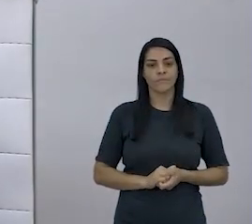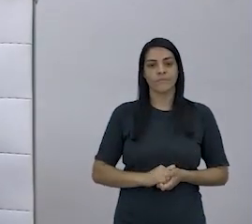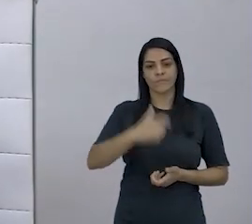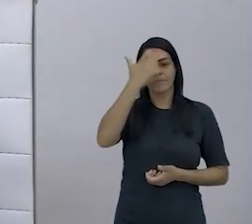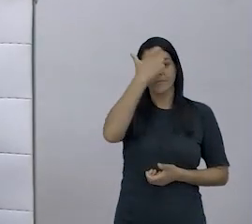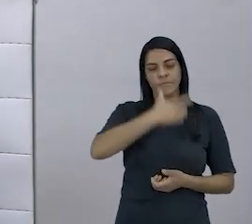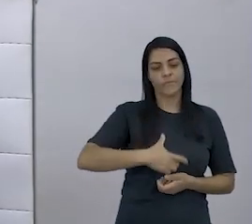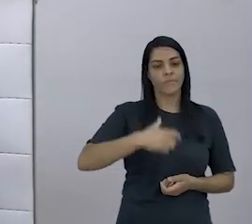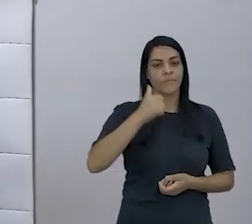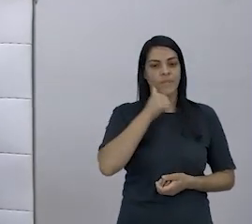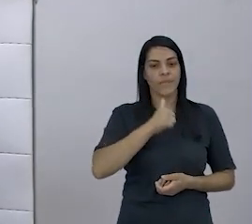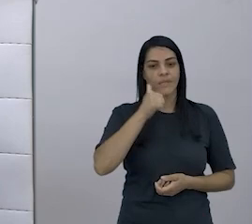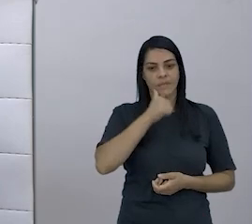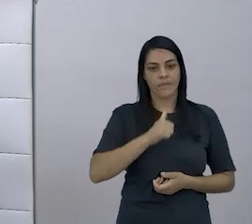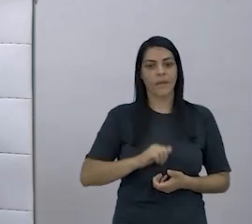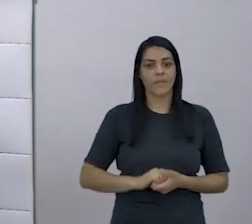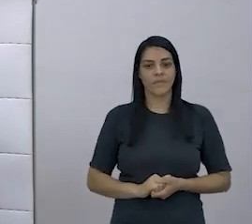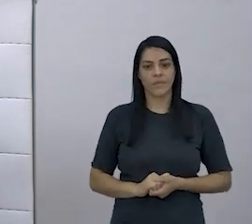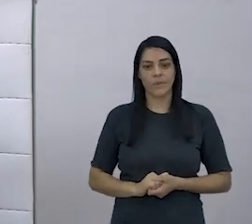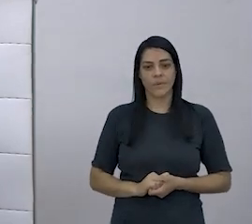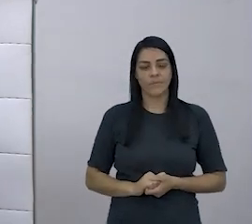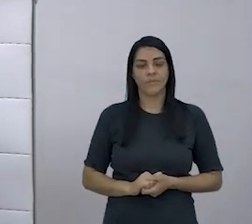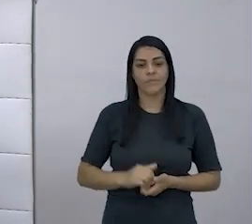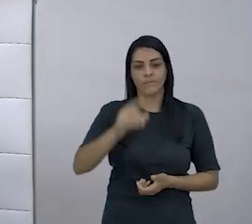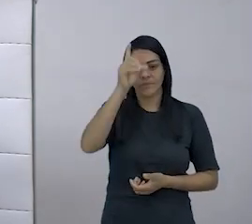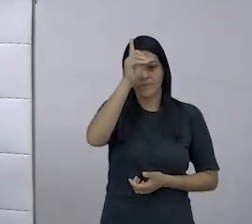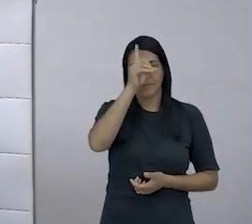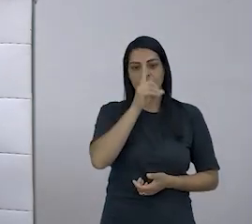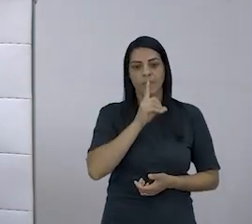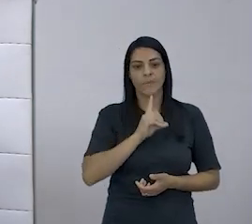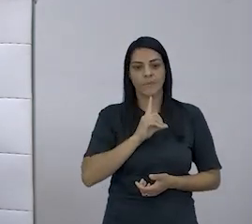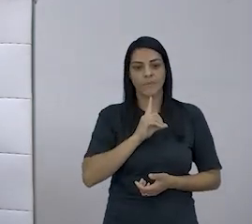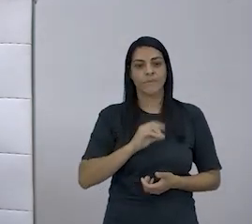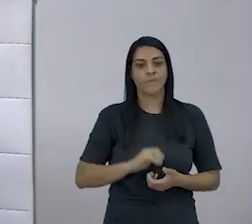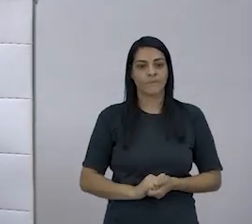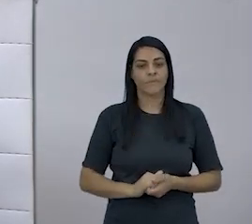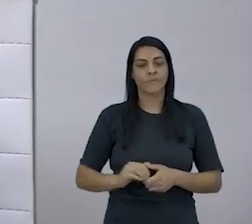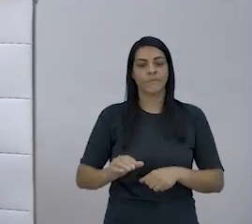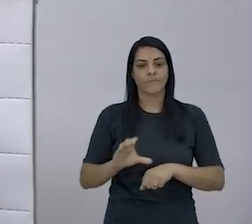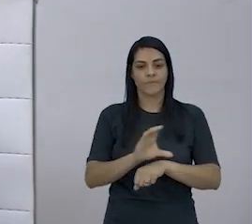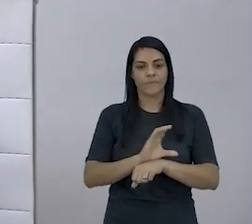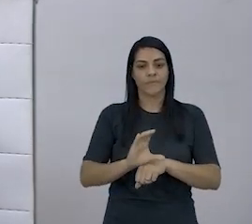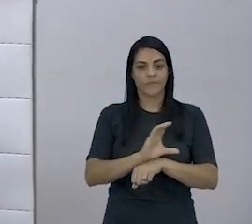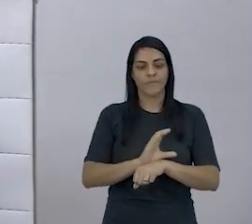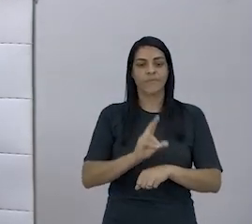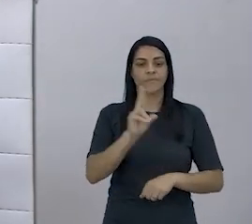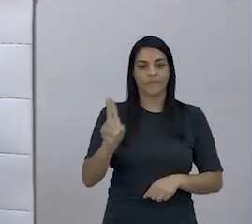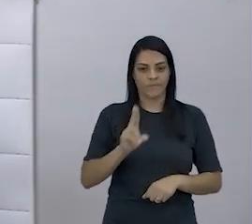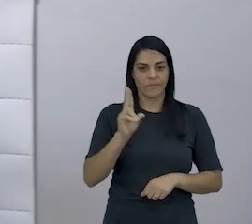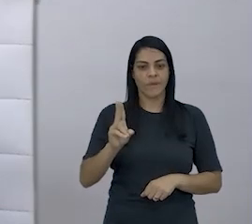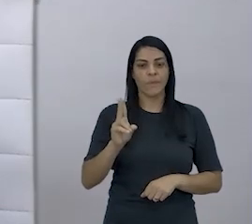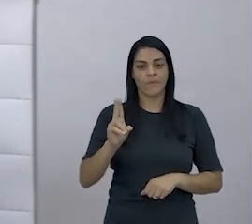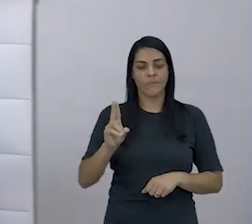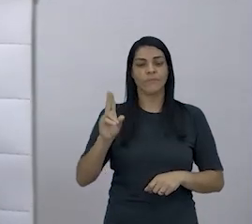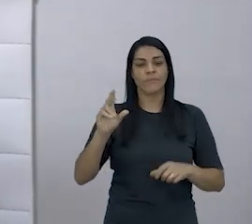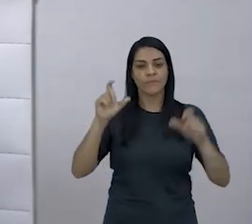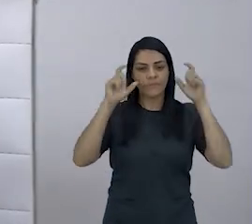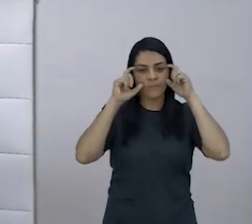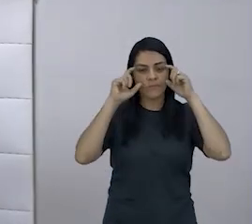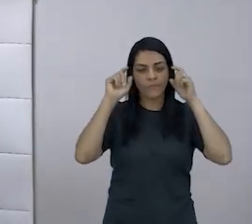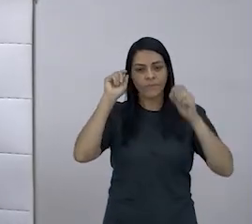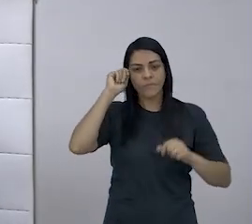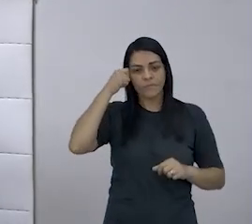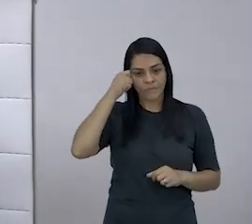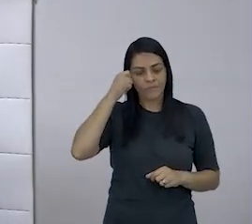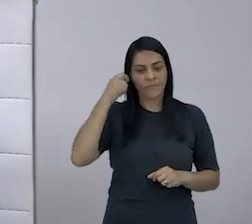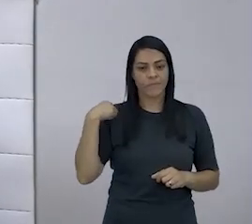mulher branca, cabelos loiros, olhos castanhos. Estou usando óculos de armação preta e